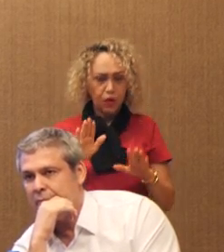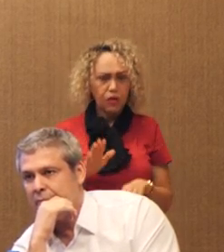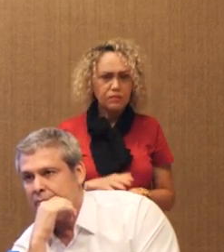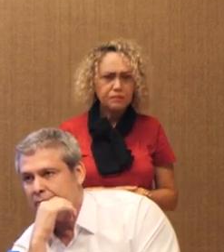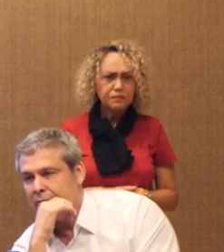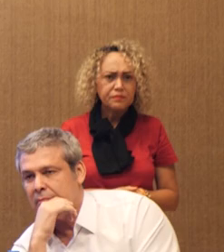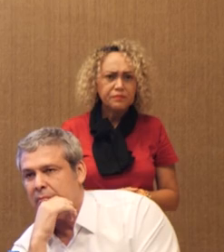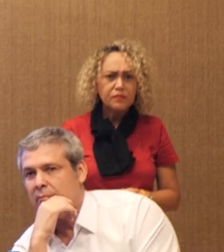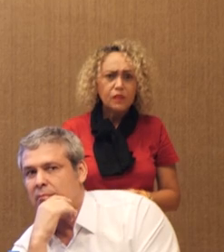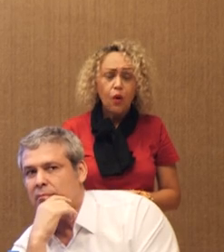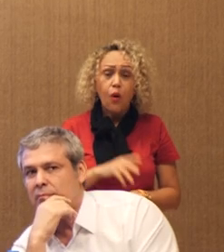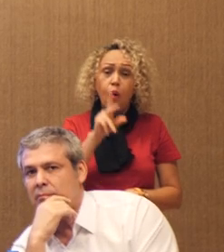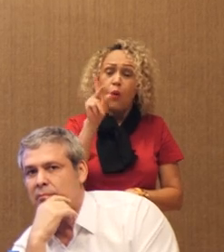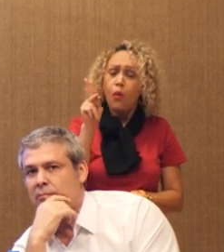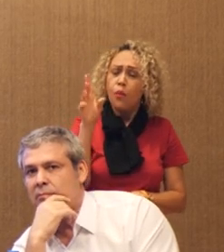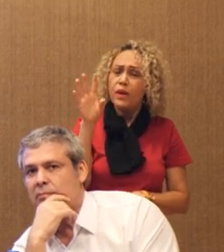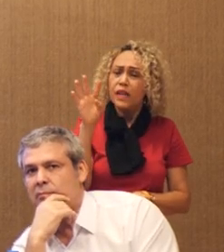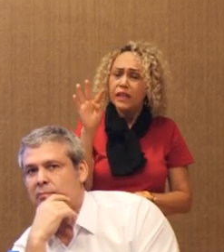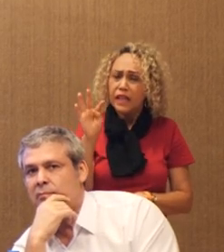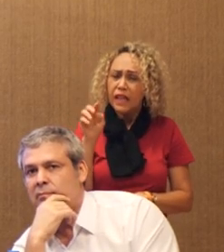em uma capital em